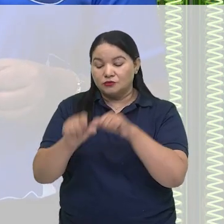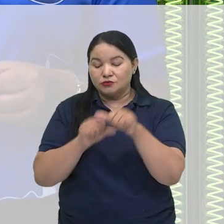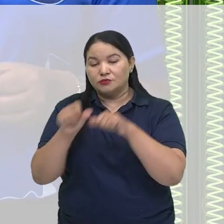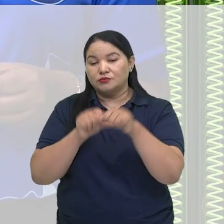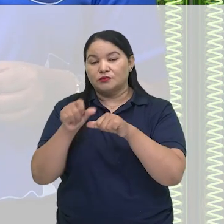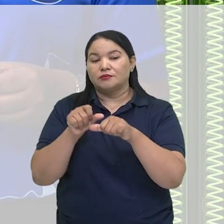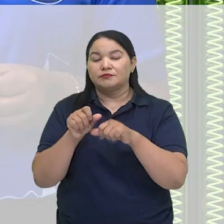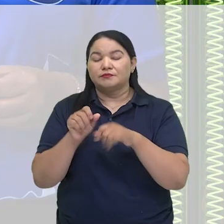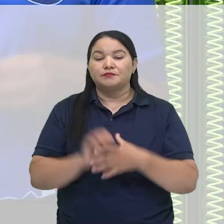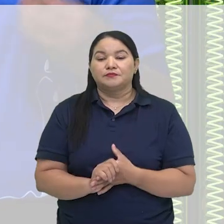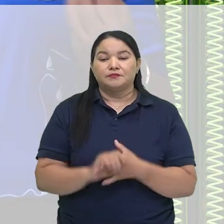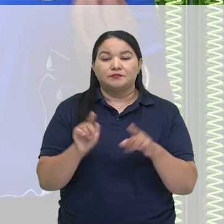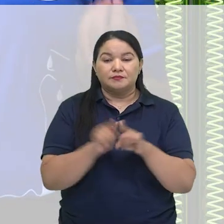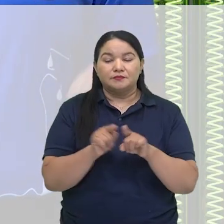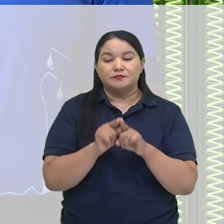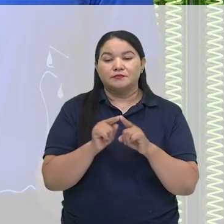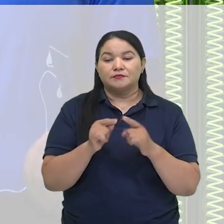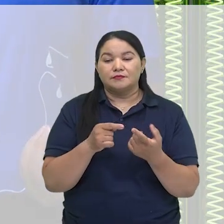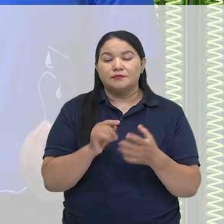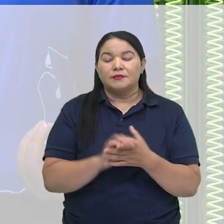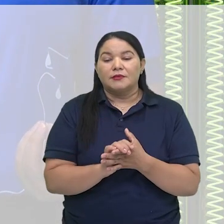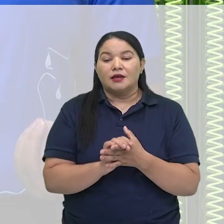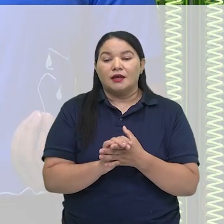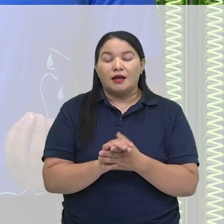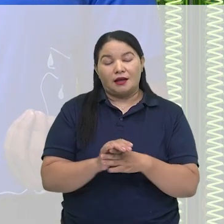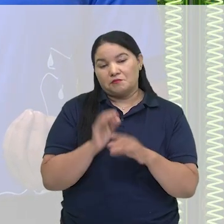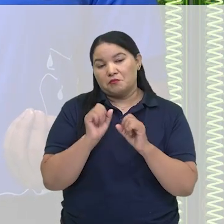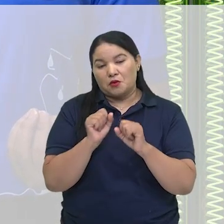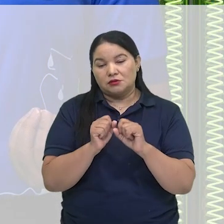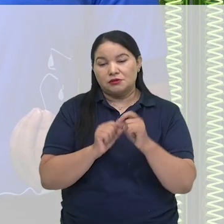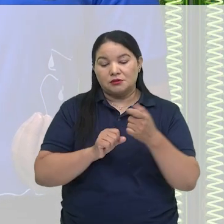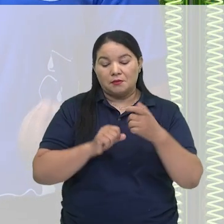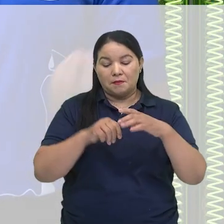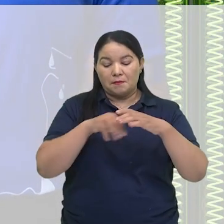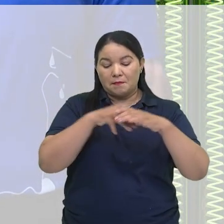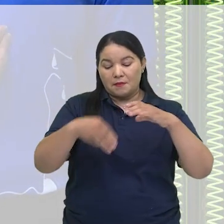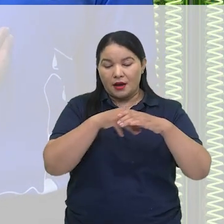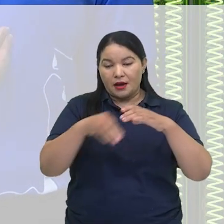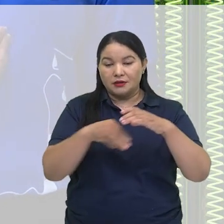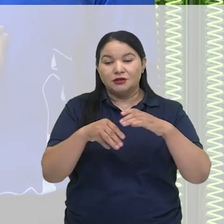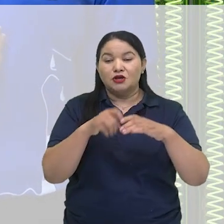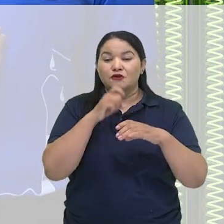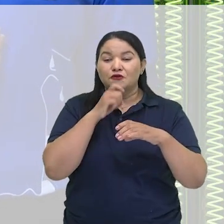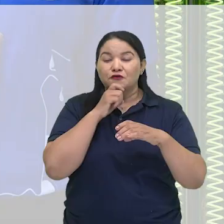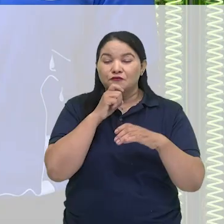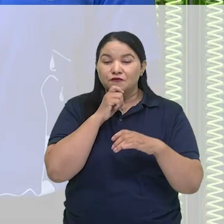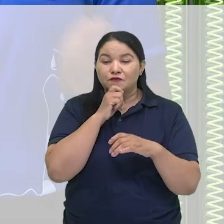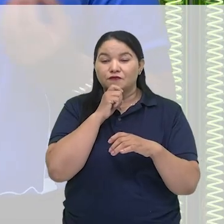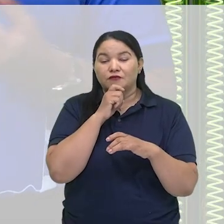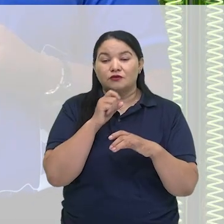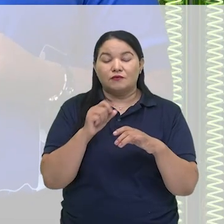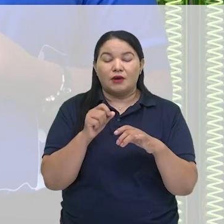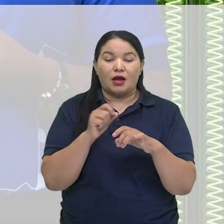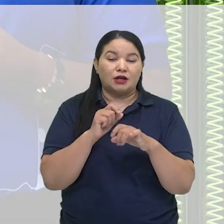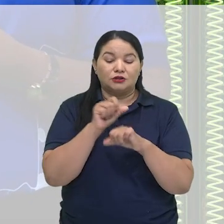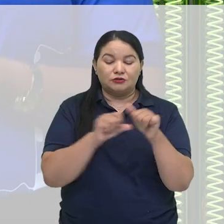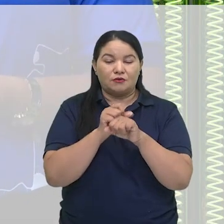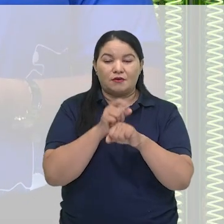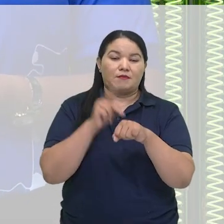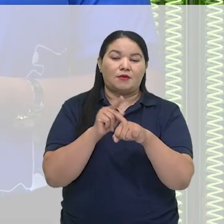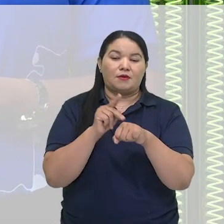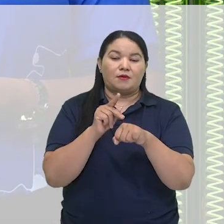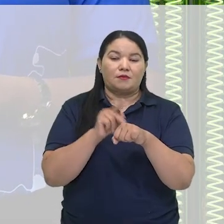formadas de que forma? Pelo resfriamento do magma, né? Em superfície,